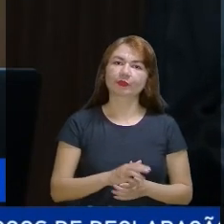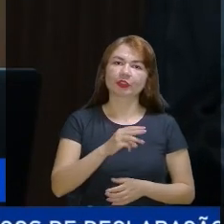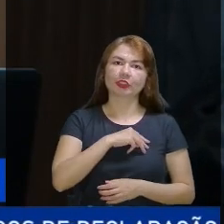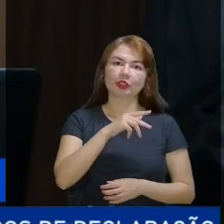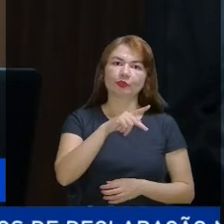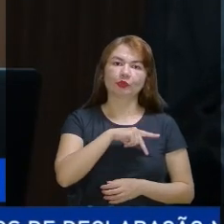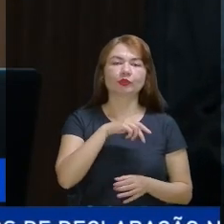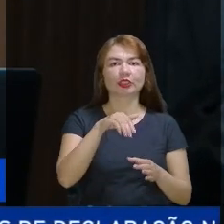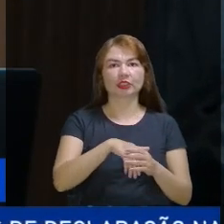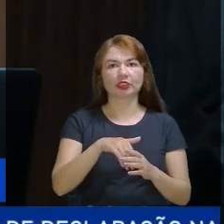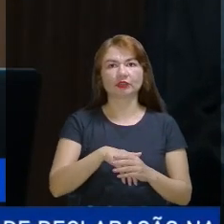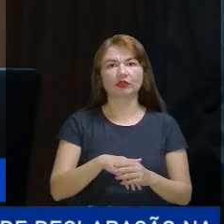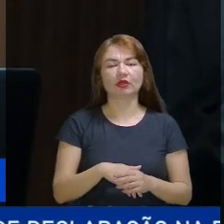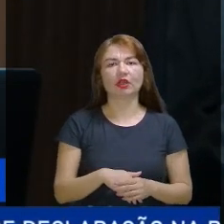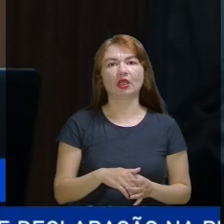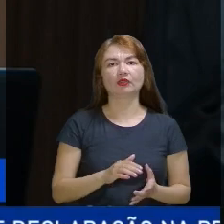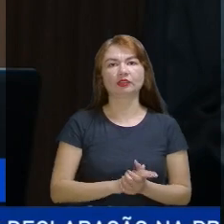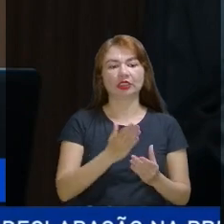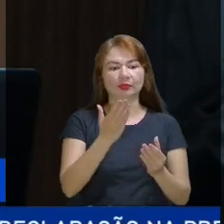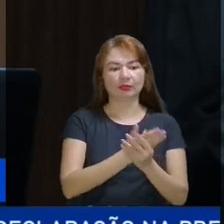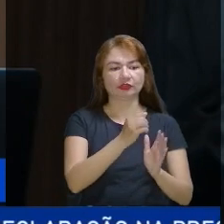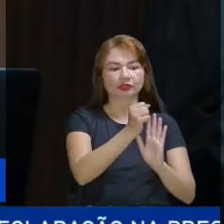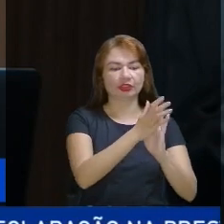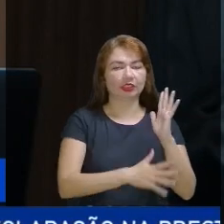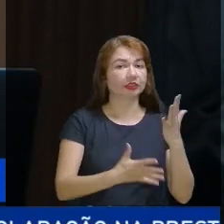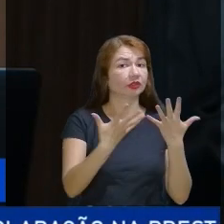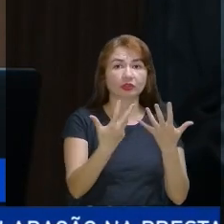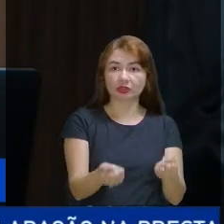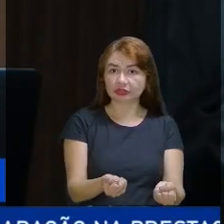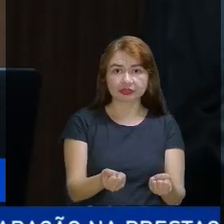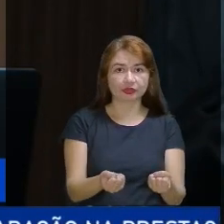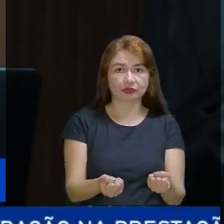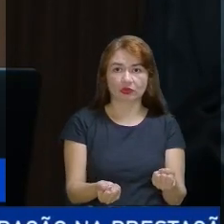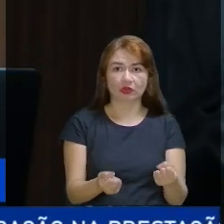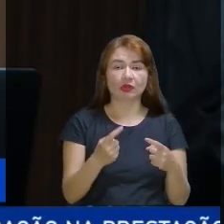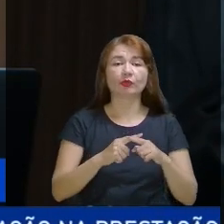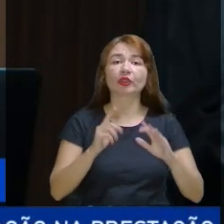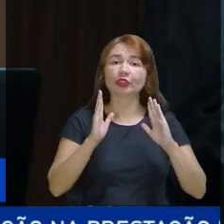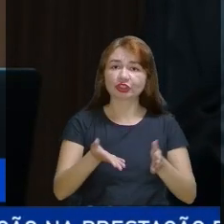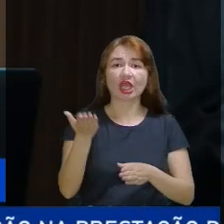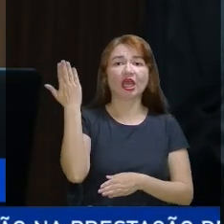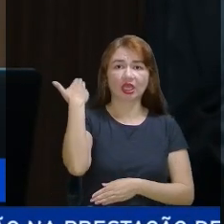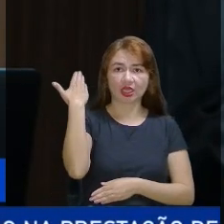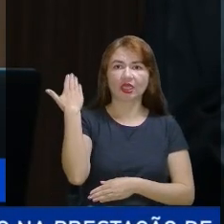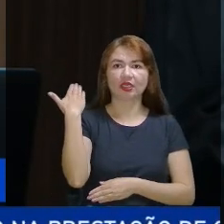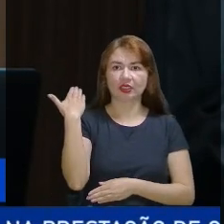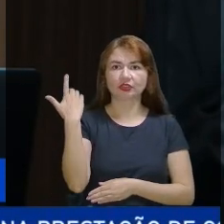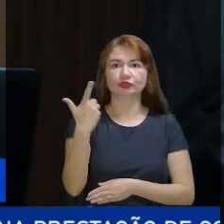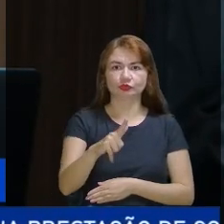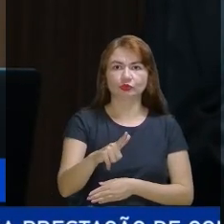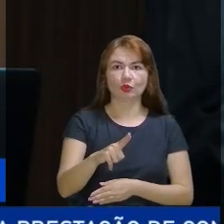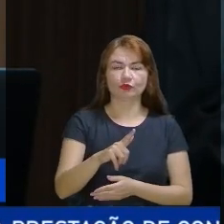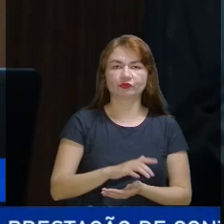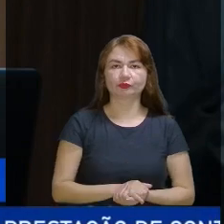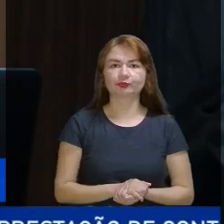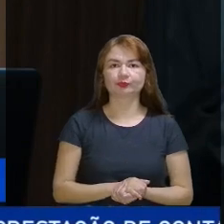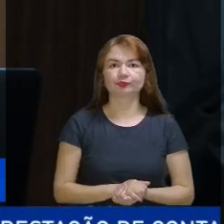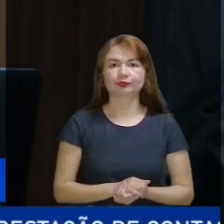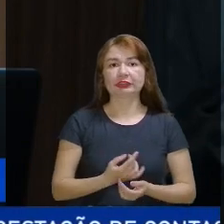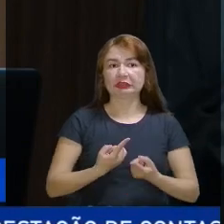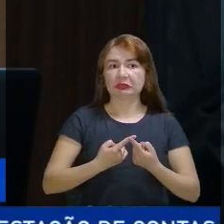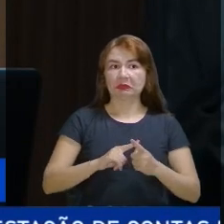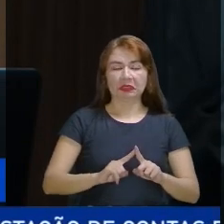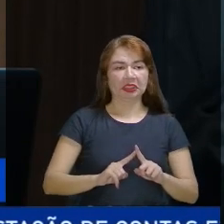conhecimento dos embargos, tendo em vista que a matéria já foi objeto de declaratórios anteriores e sequer apresenta